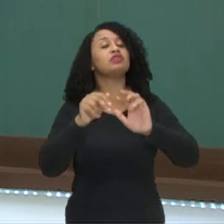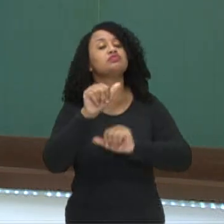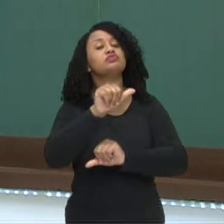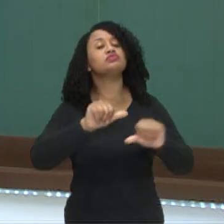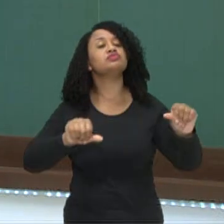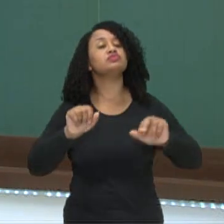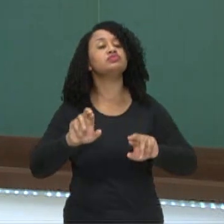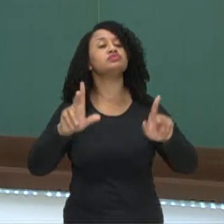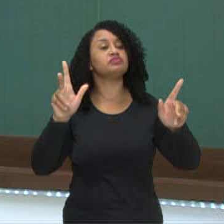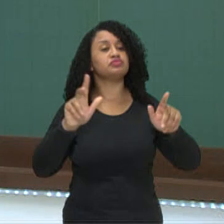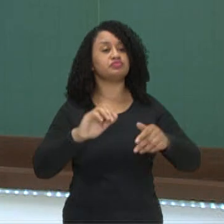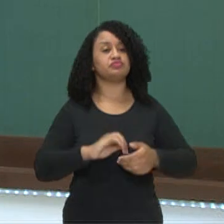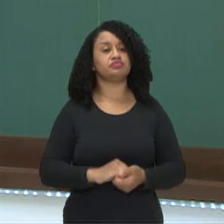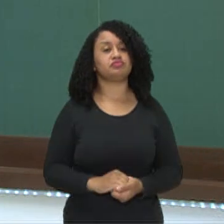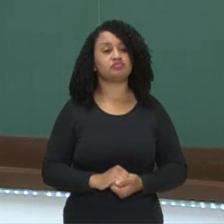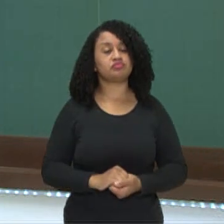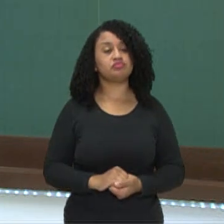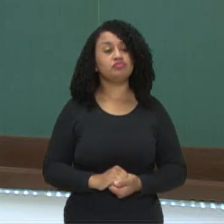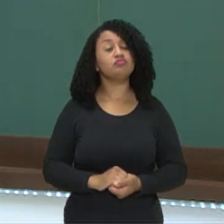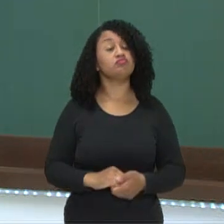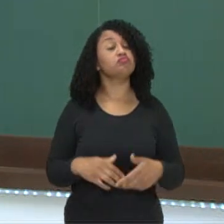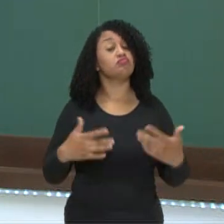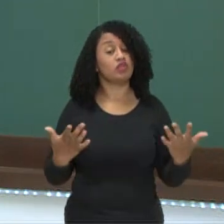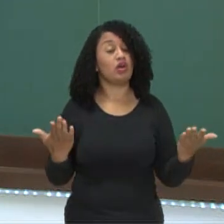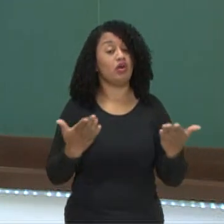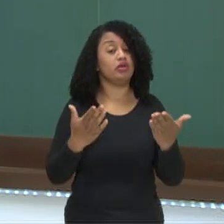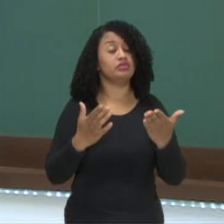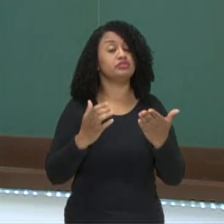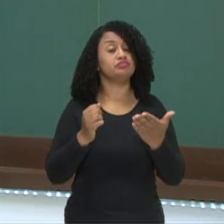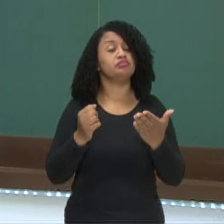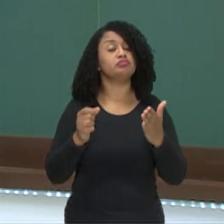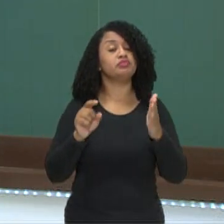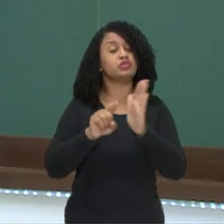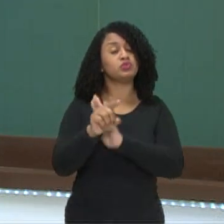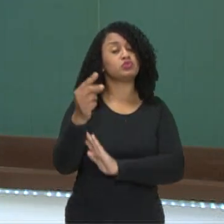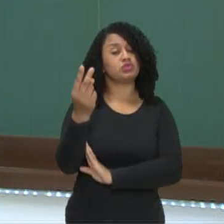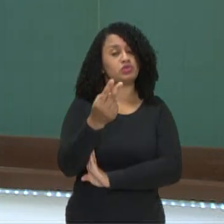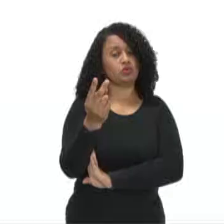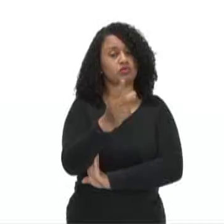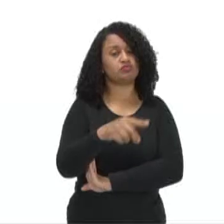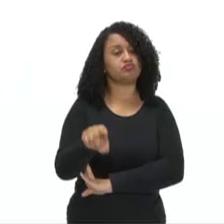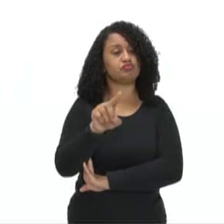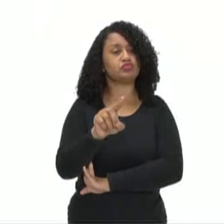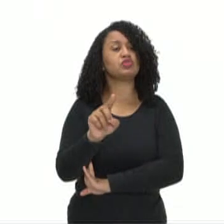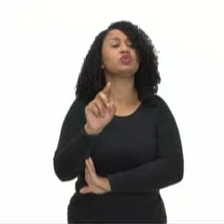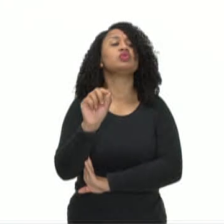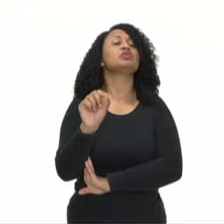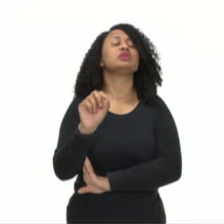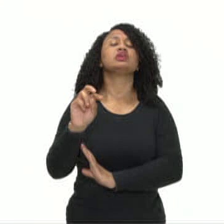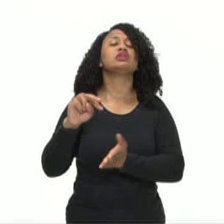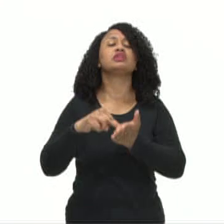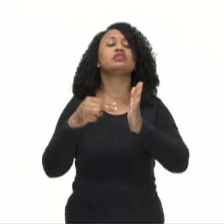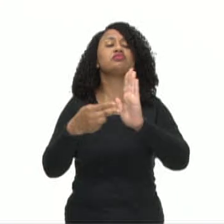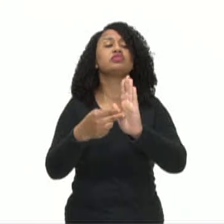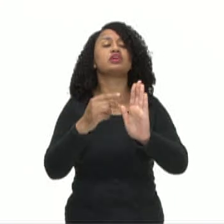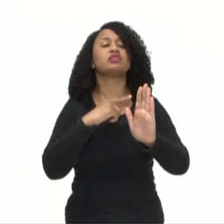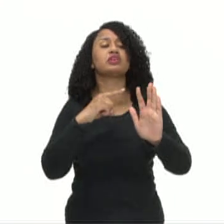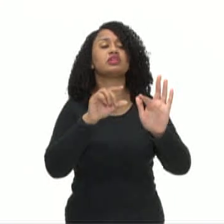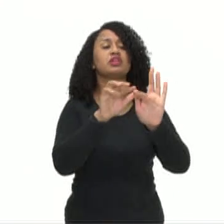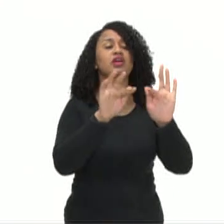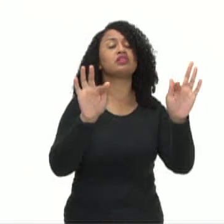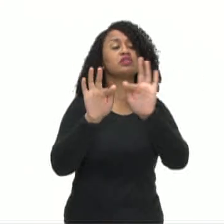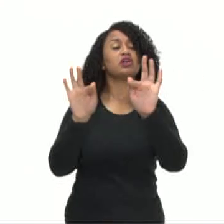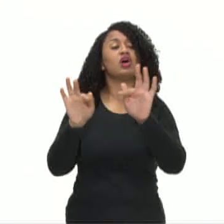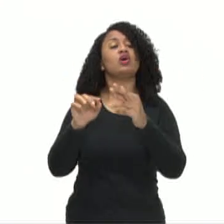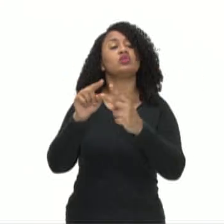altera. E é sobre isso a nossa pergunta de número 2. Qual é o efeito de sentido de cada uma das